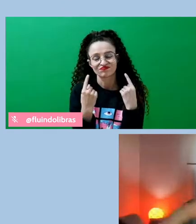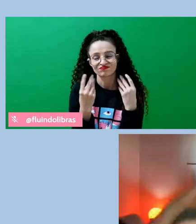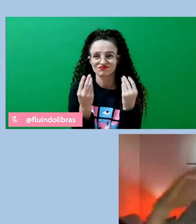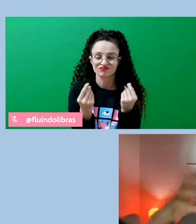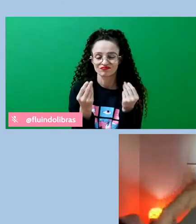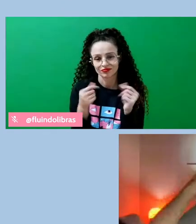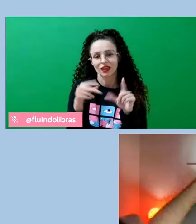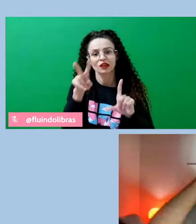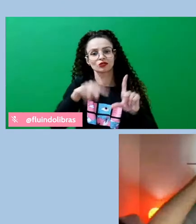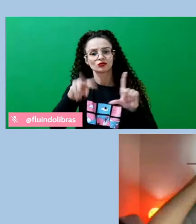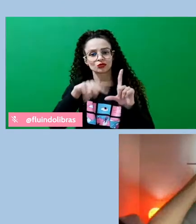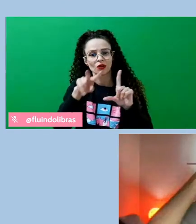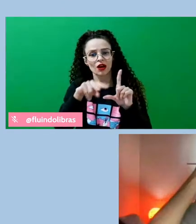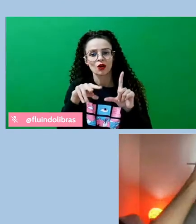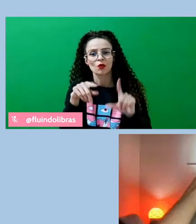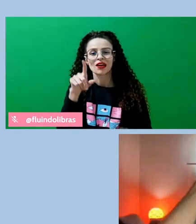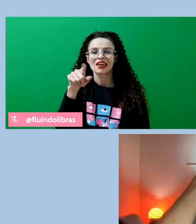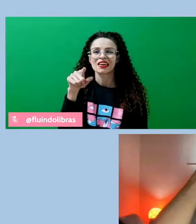audiovisuais que são um pouco,